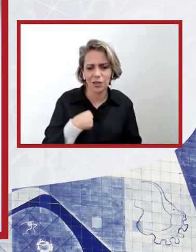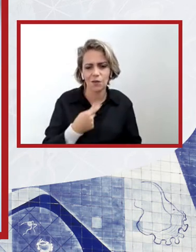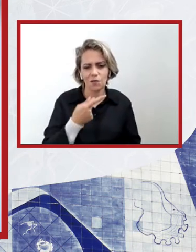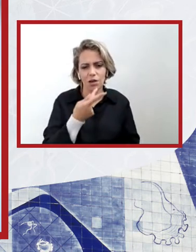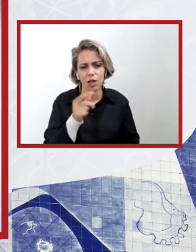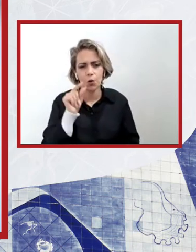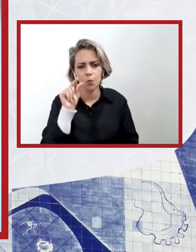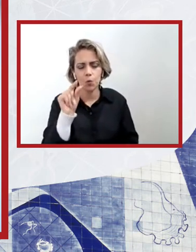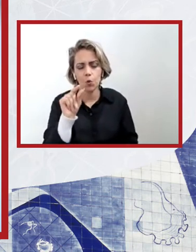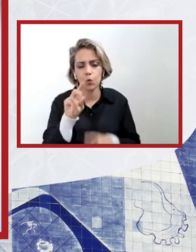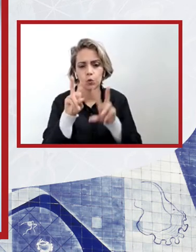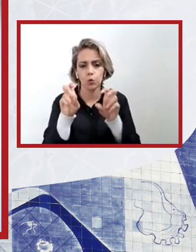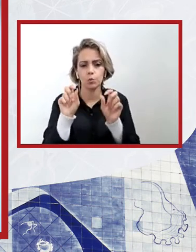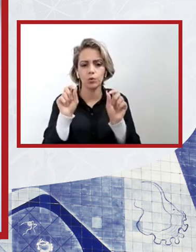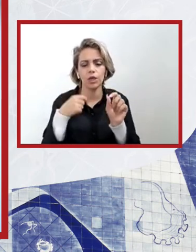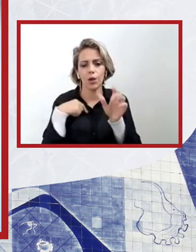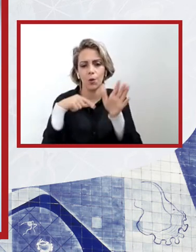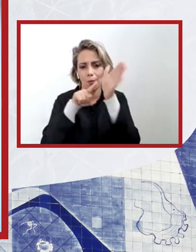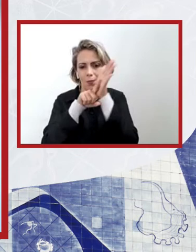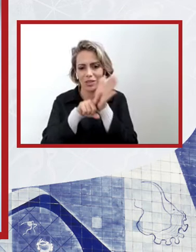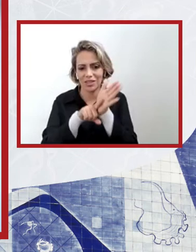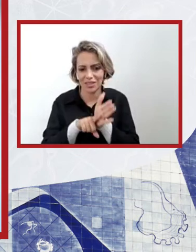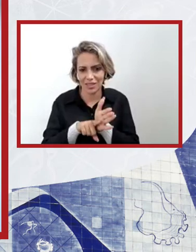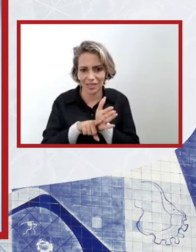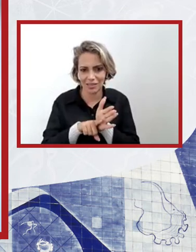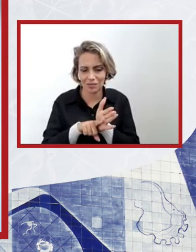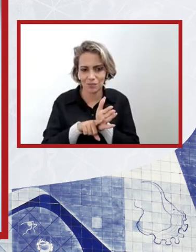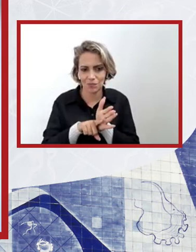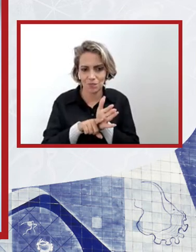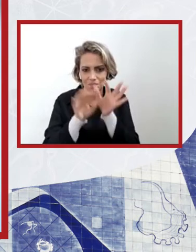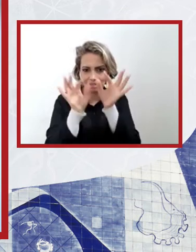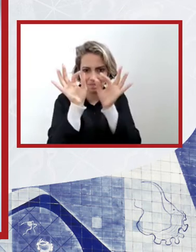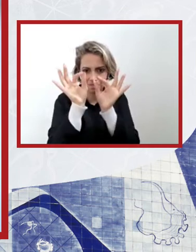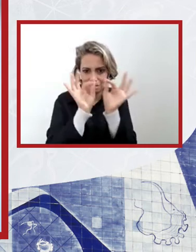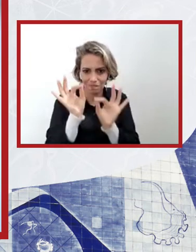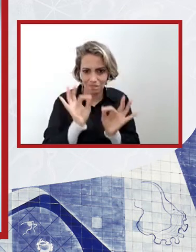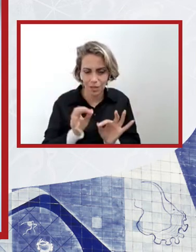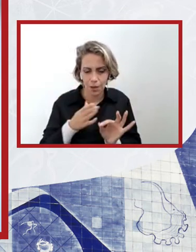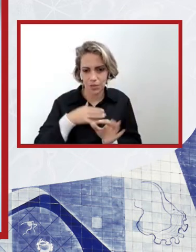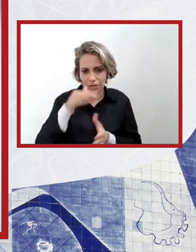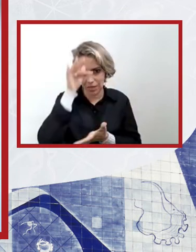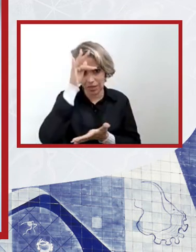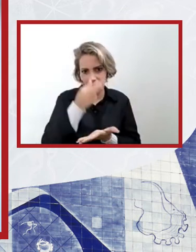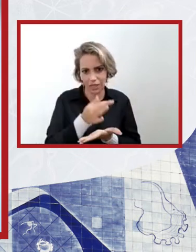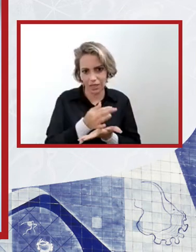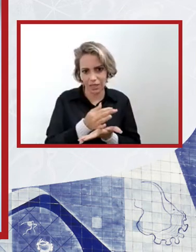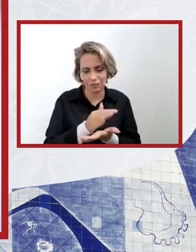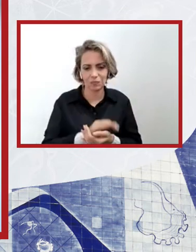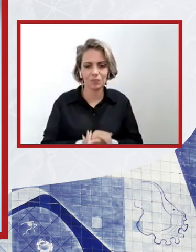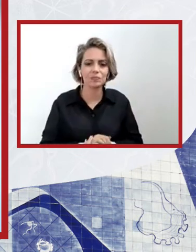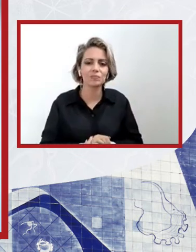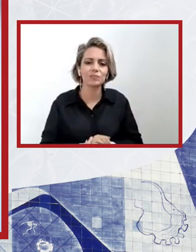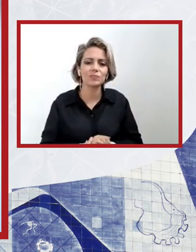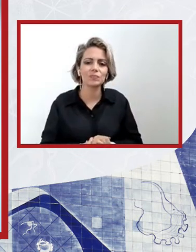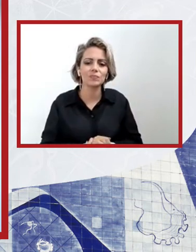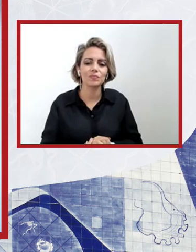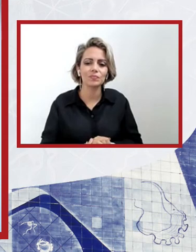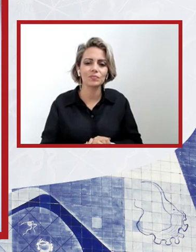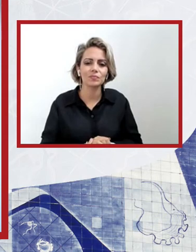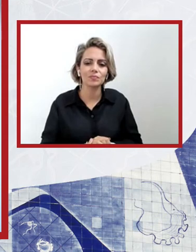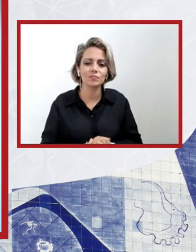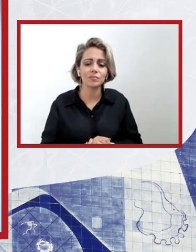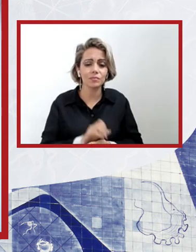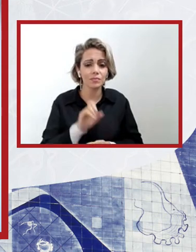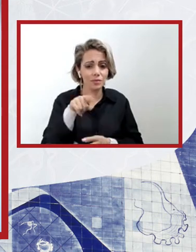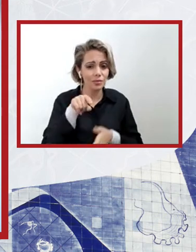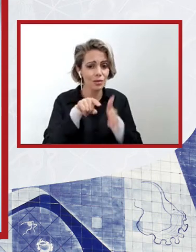eu pesquisei para a elaboração da minha tese. E, ao meu ver, é uma